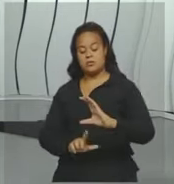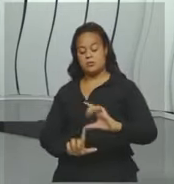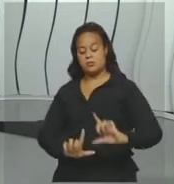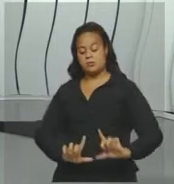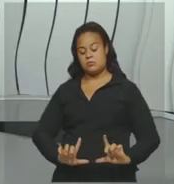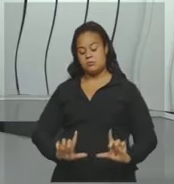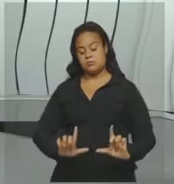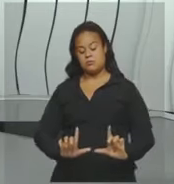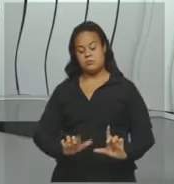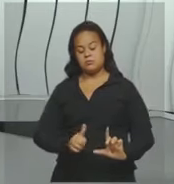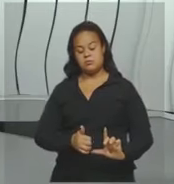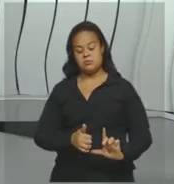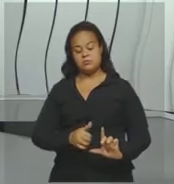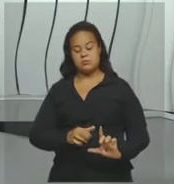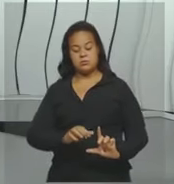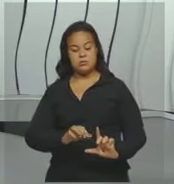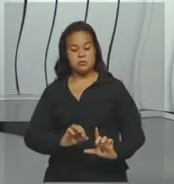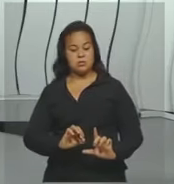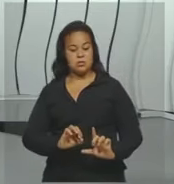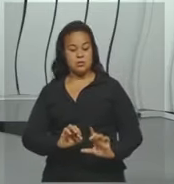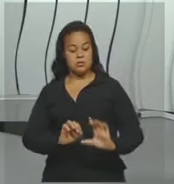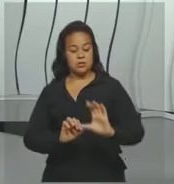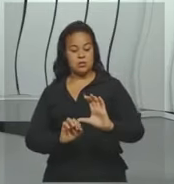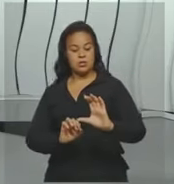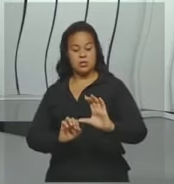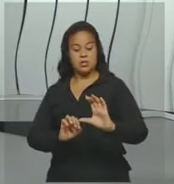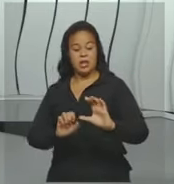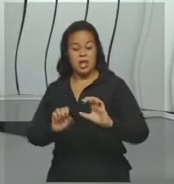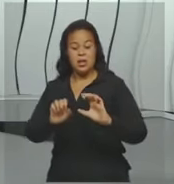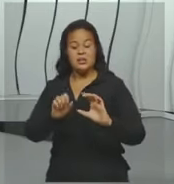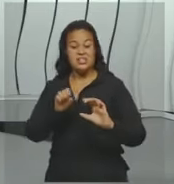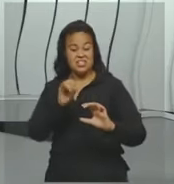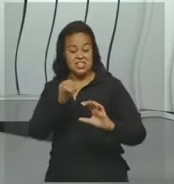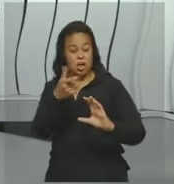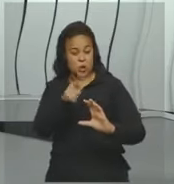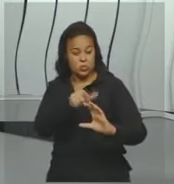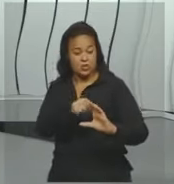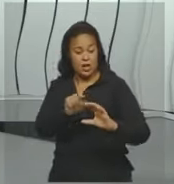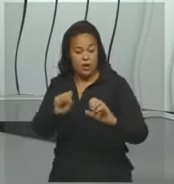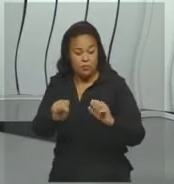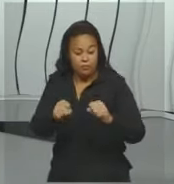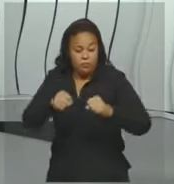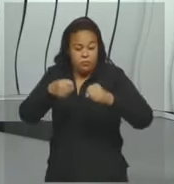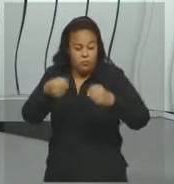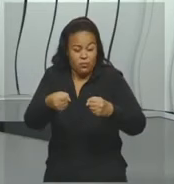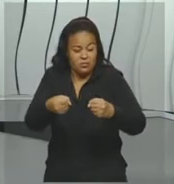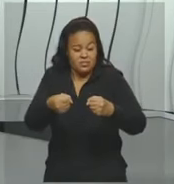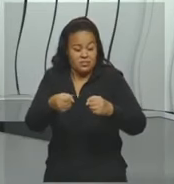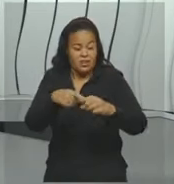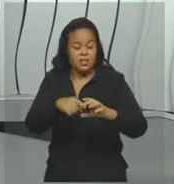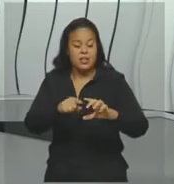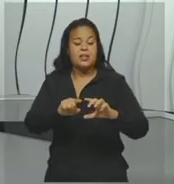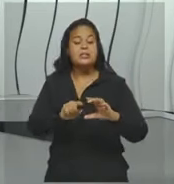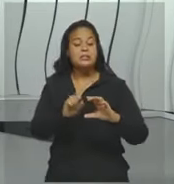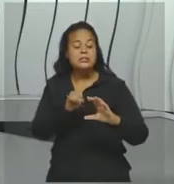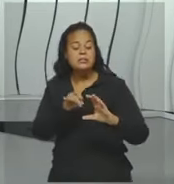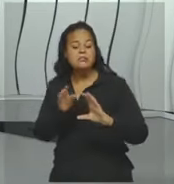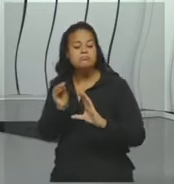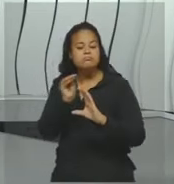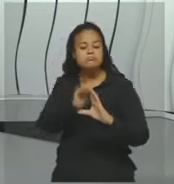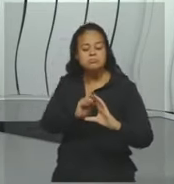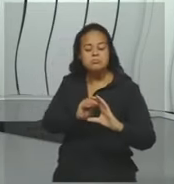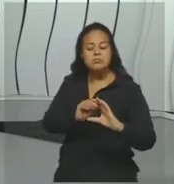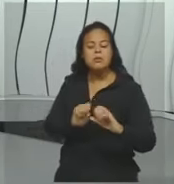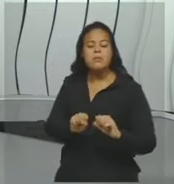10 sem a roldana móvel. Colocou uma roldana móvel, você vai gastar 5 newtons. Colocou outra, 2,5. E vai